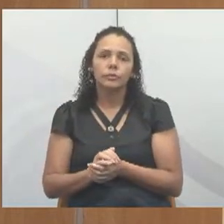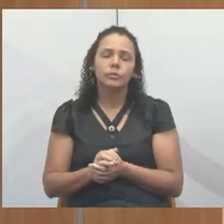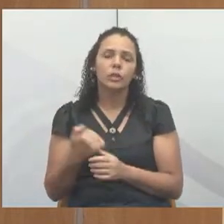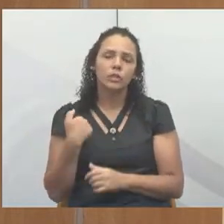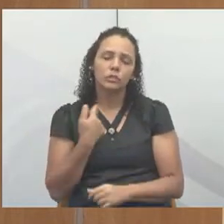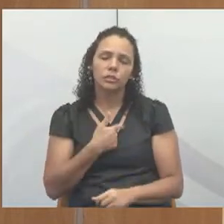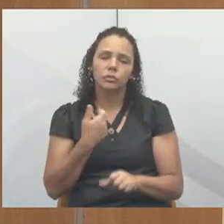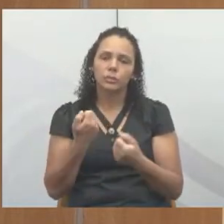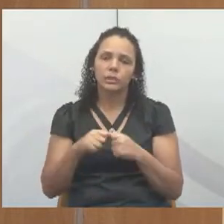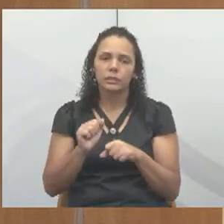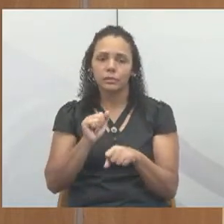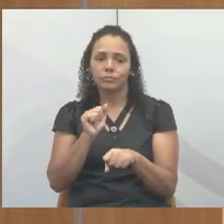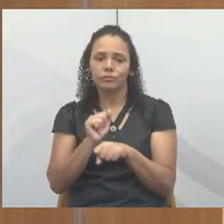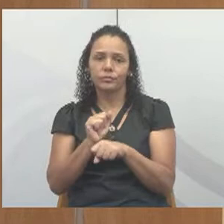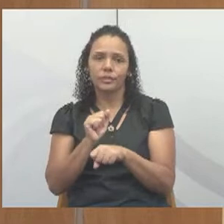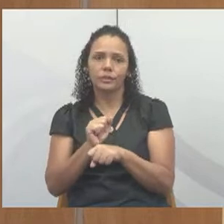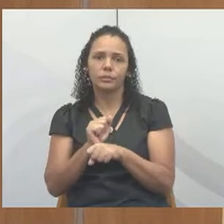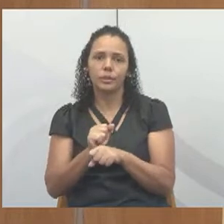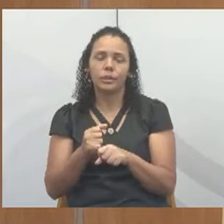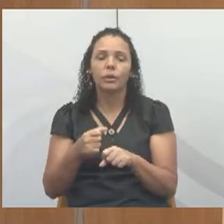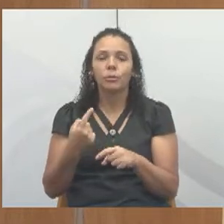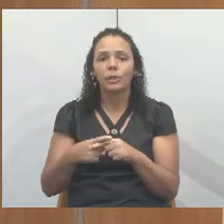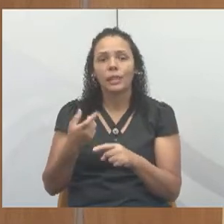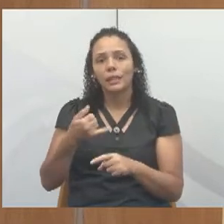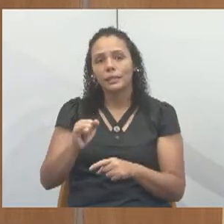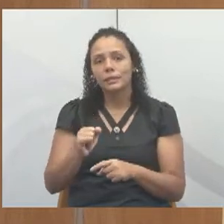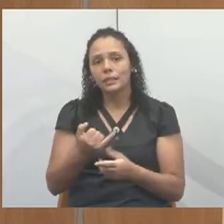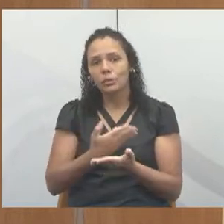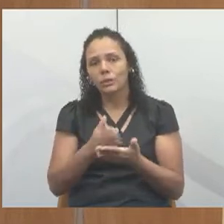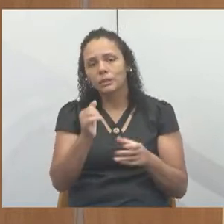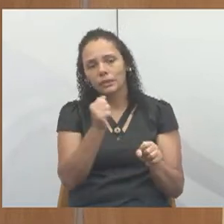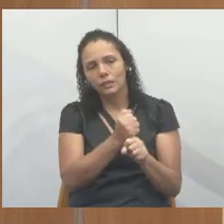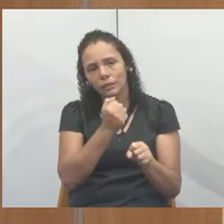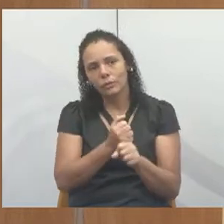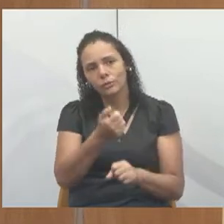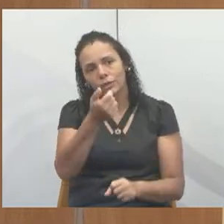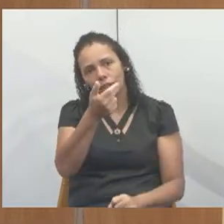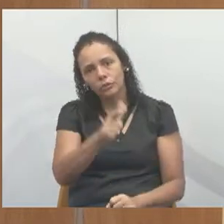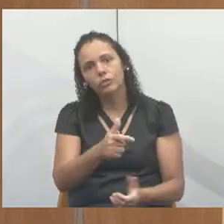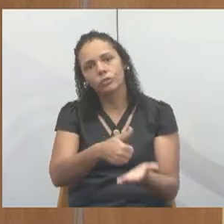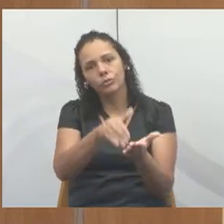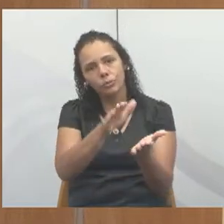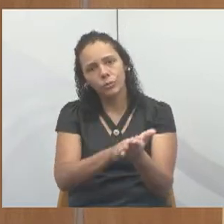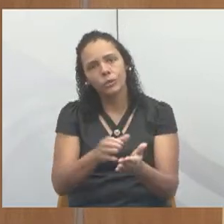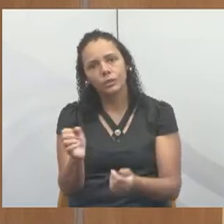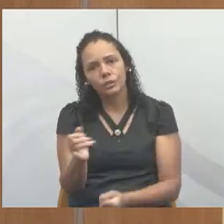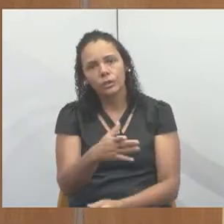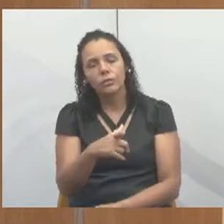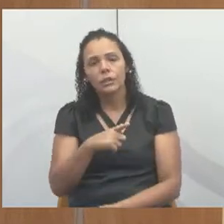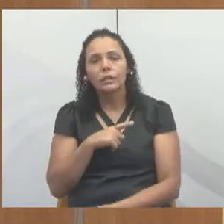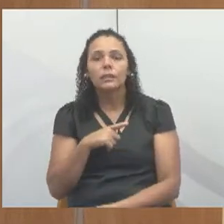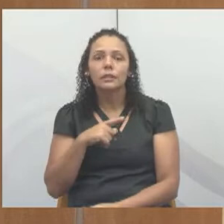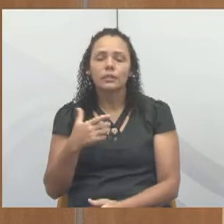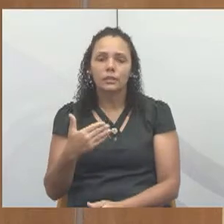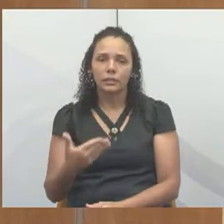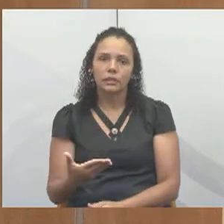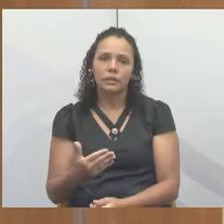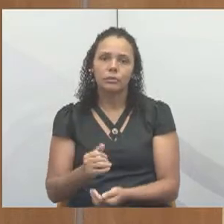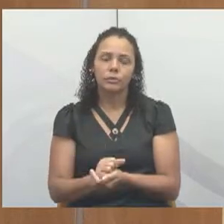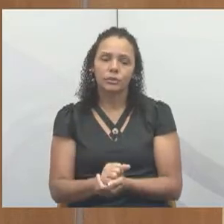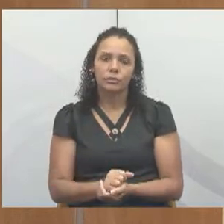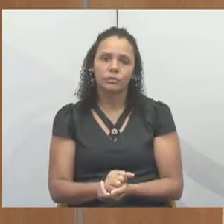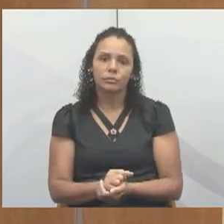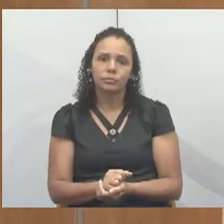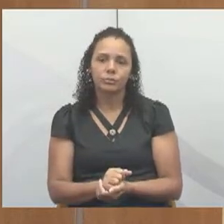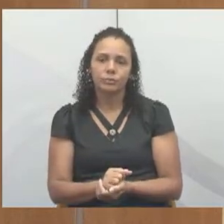pode entrar, porque senão haverá outra decisão judicial paralisando, e aí sendo até um município reincidente, não